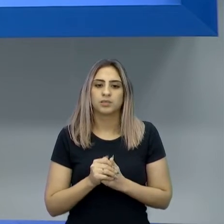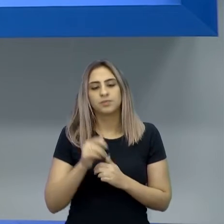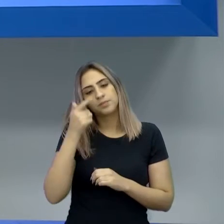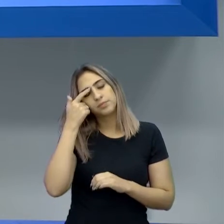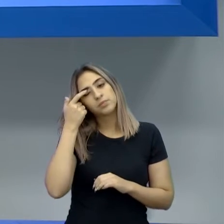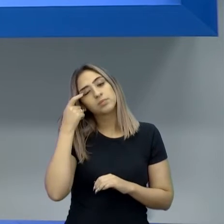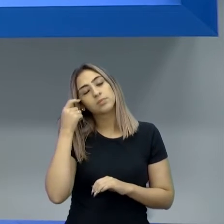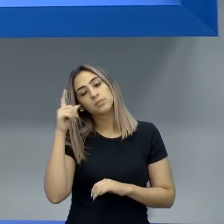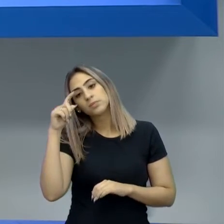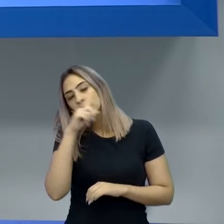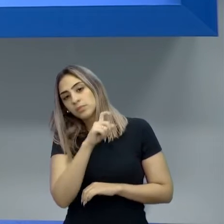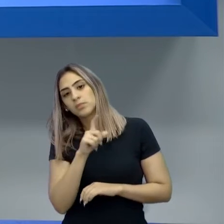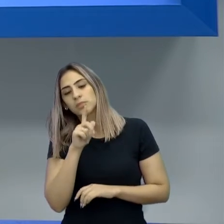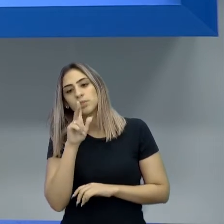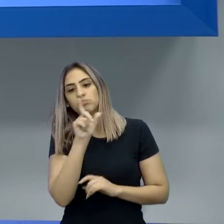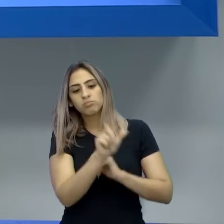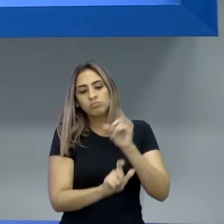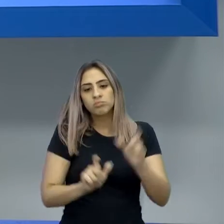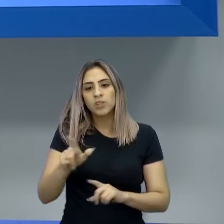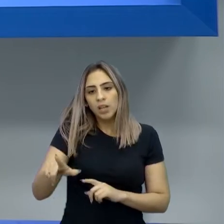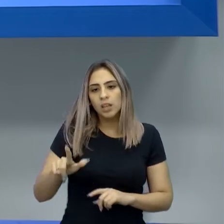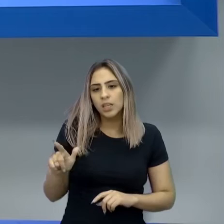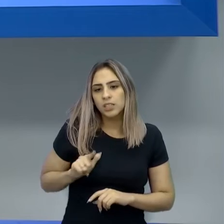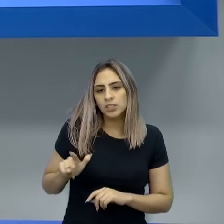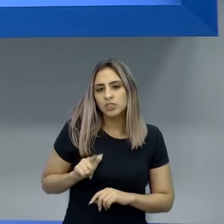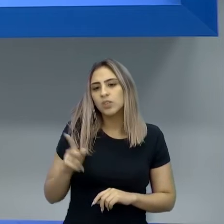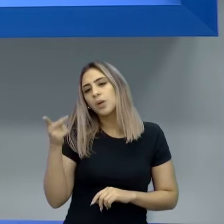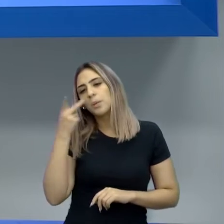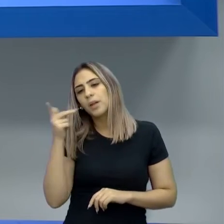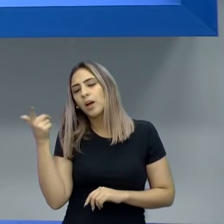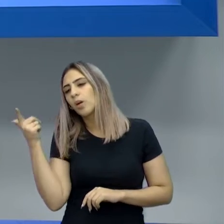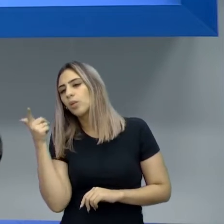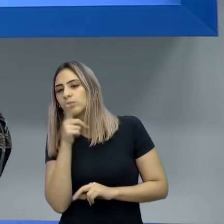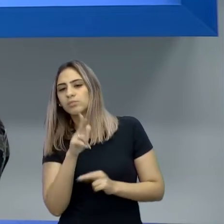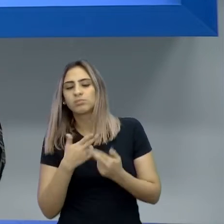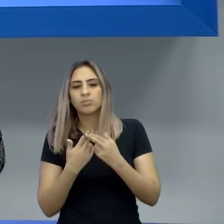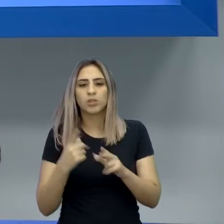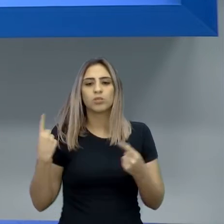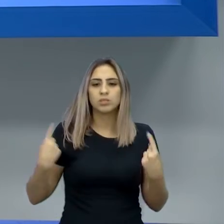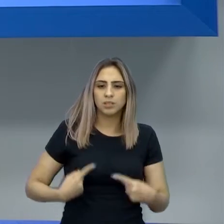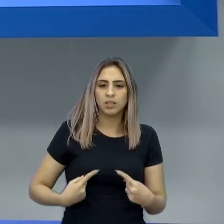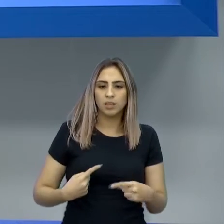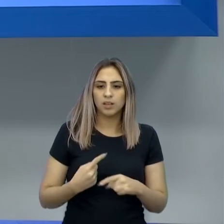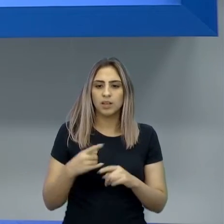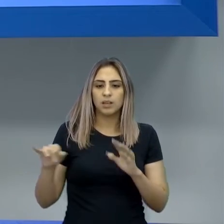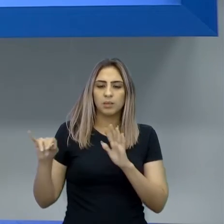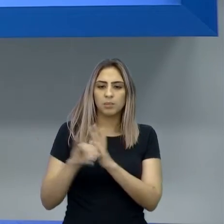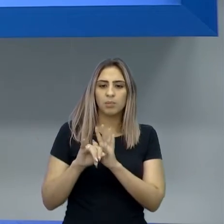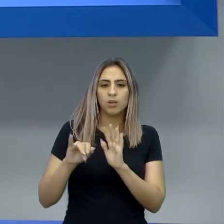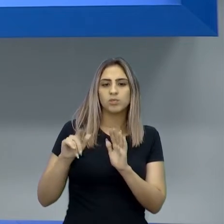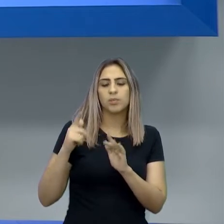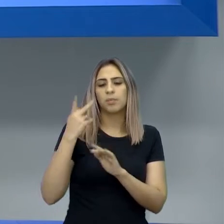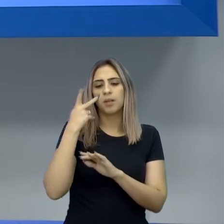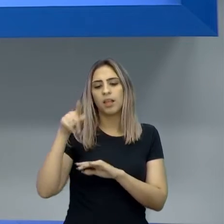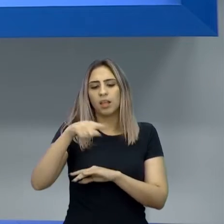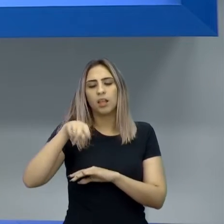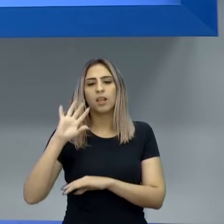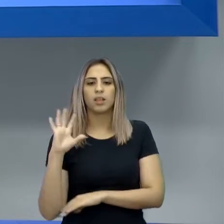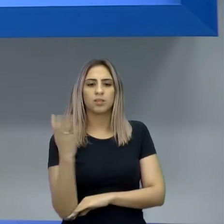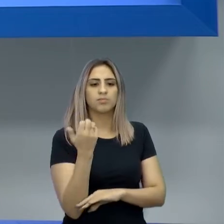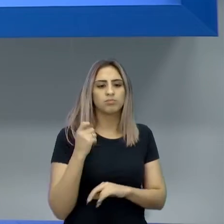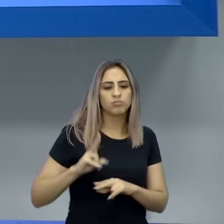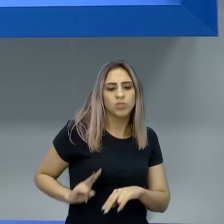as dificuldades que os seres humanos eles tinham para superar os desafios impostos pela natureza e conseguir